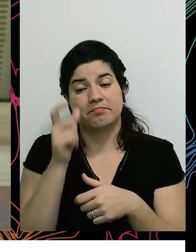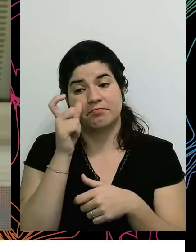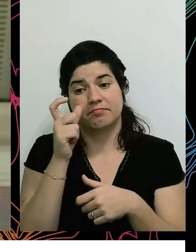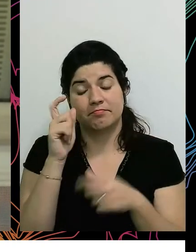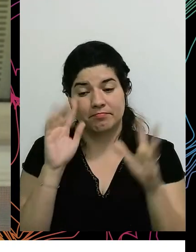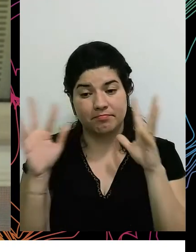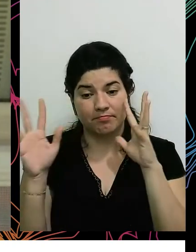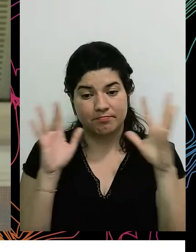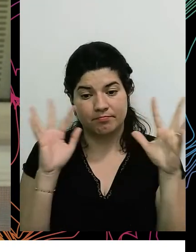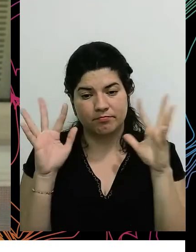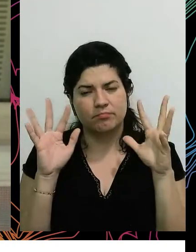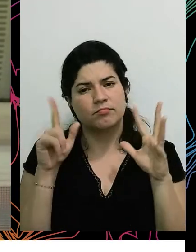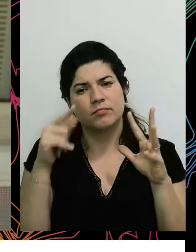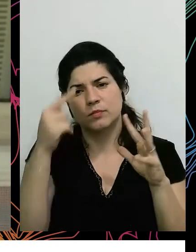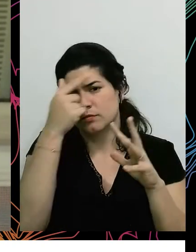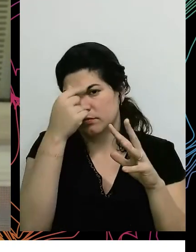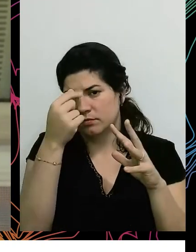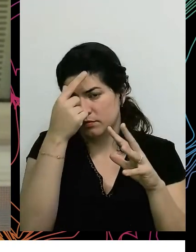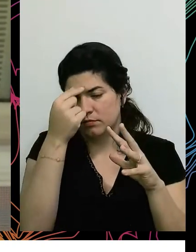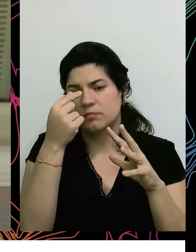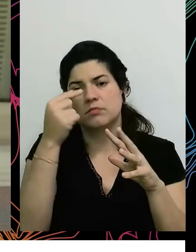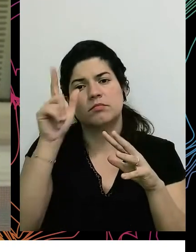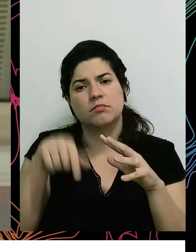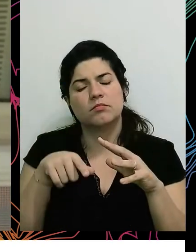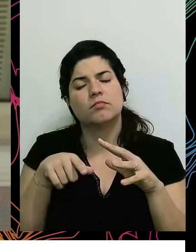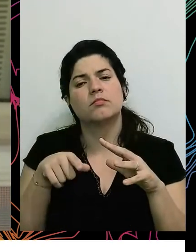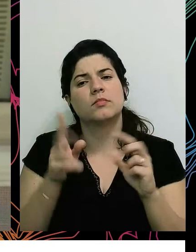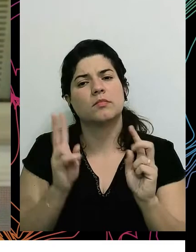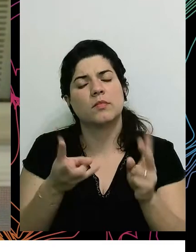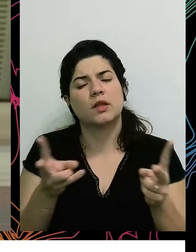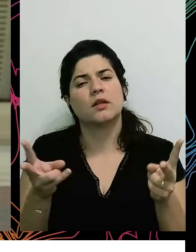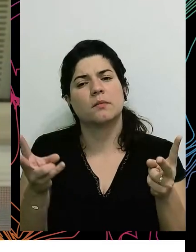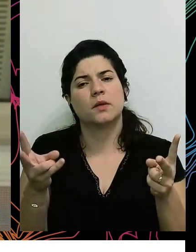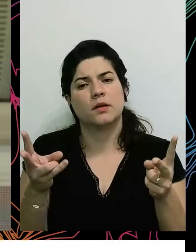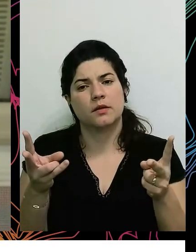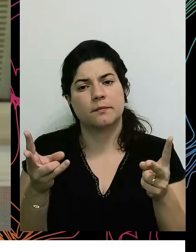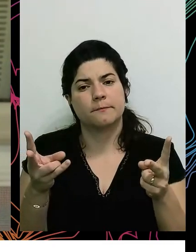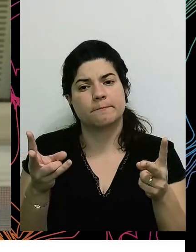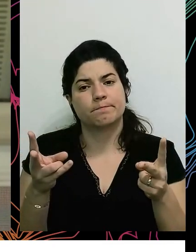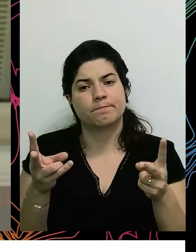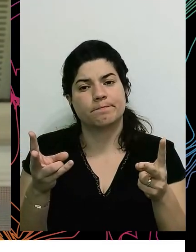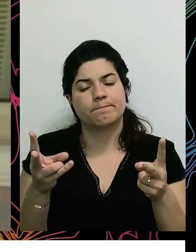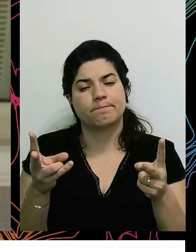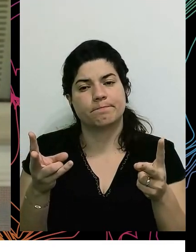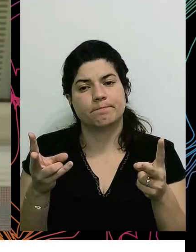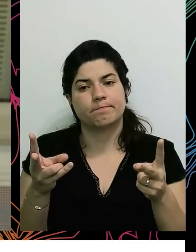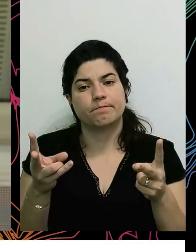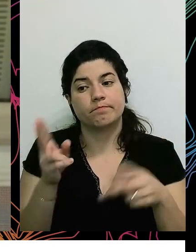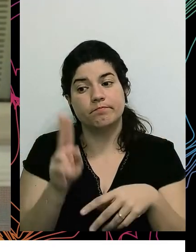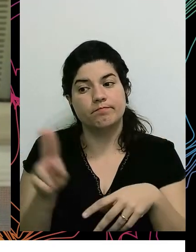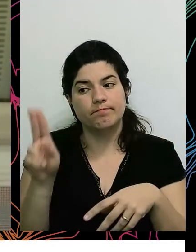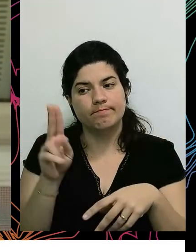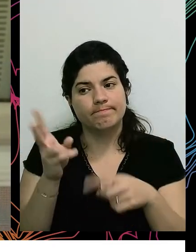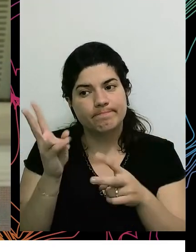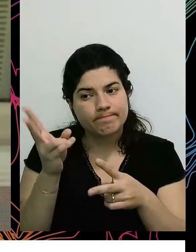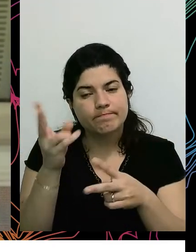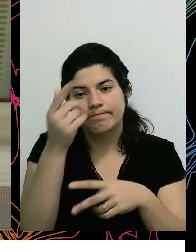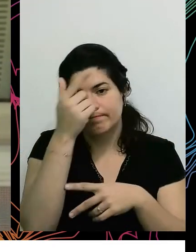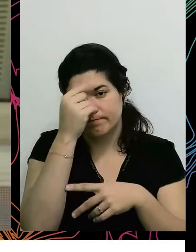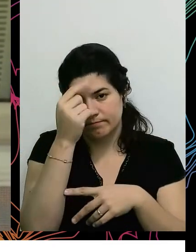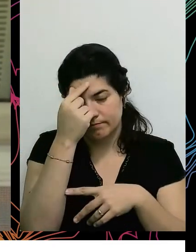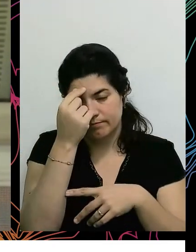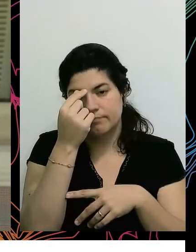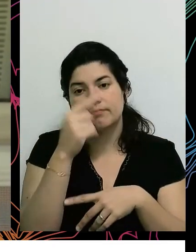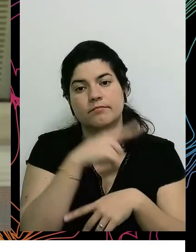as universidades. Como sempre, a gente usa as mesmas universidades